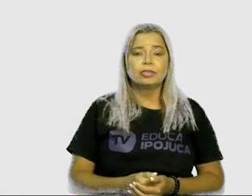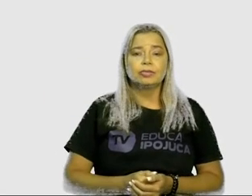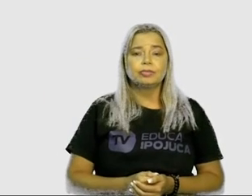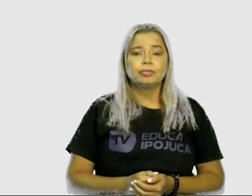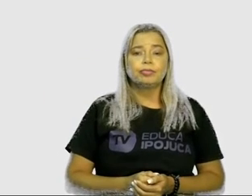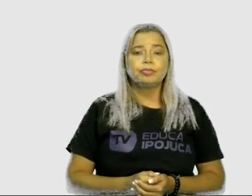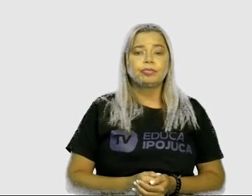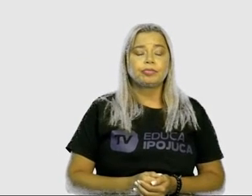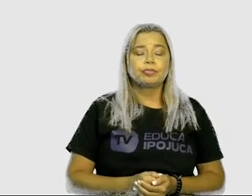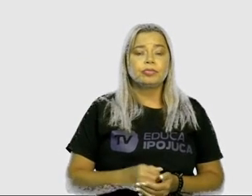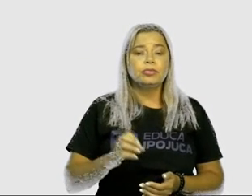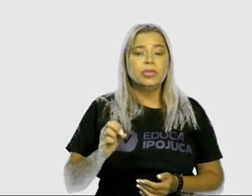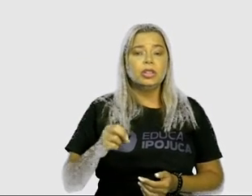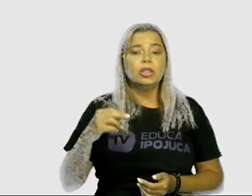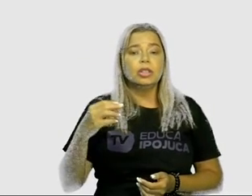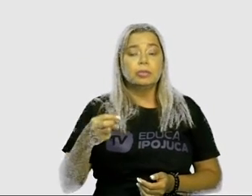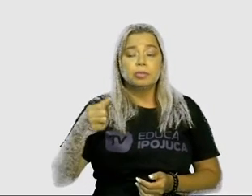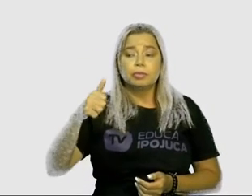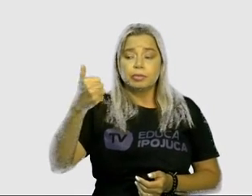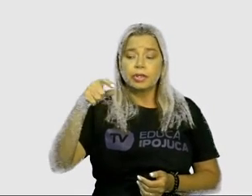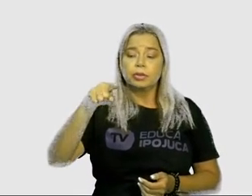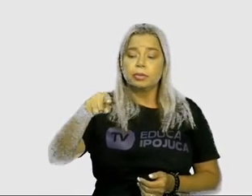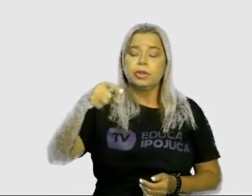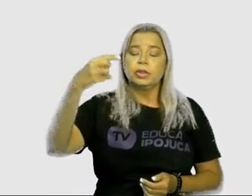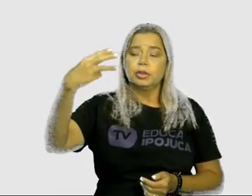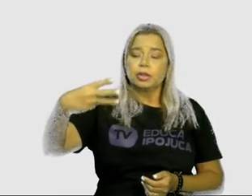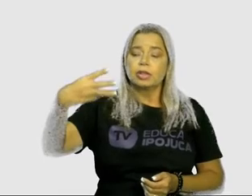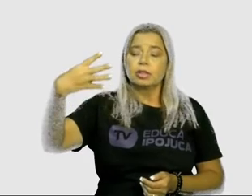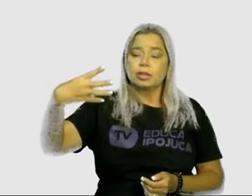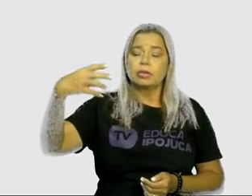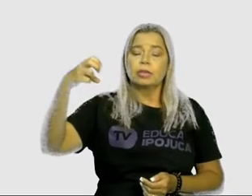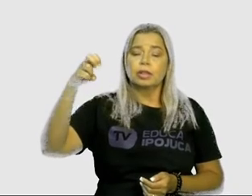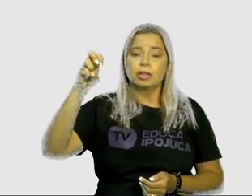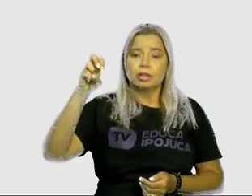1.343 ele é menor que